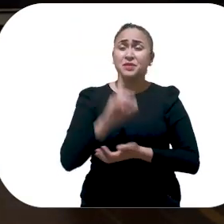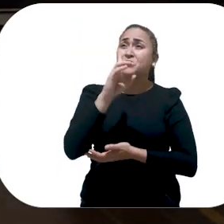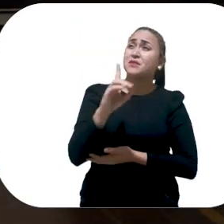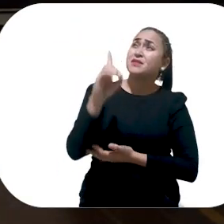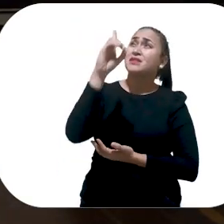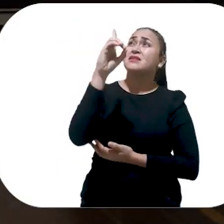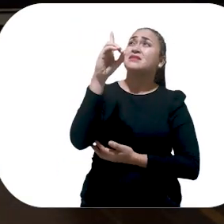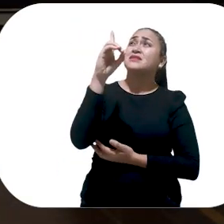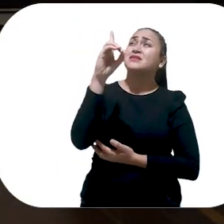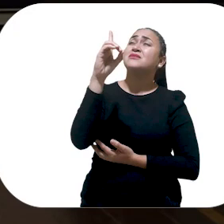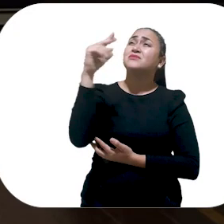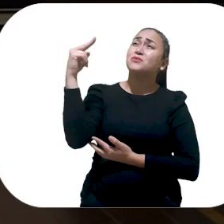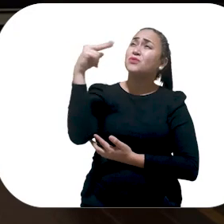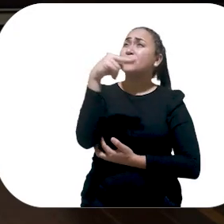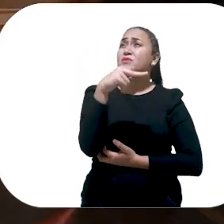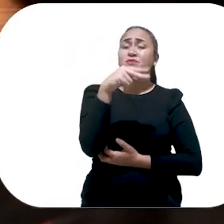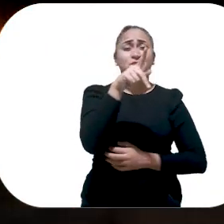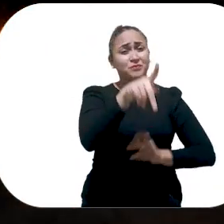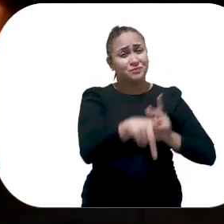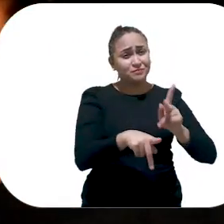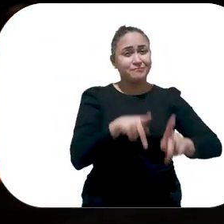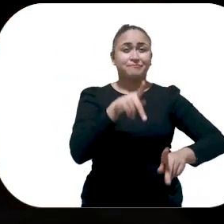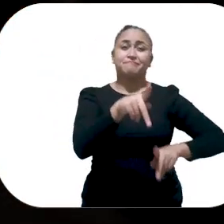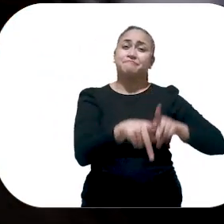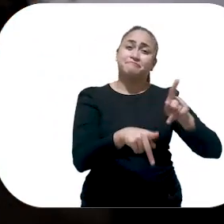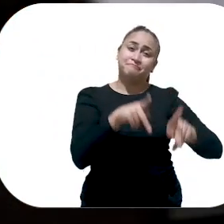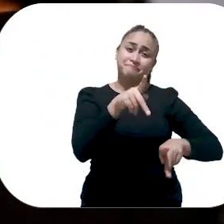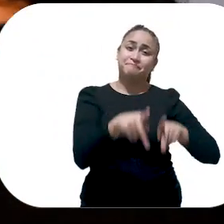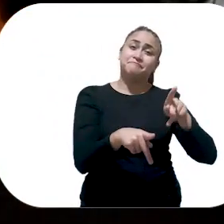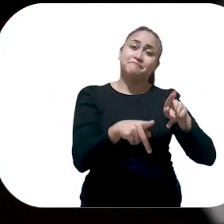Ouve, ó Deus, ouve, ó povo.